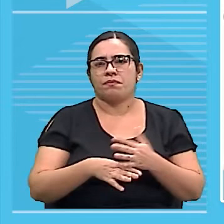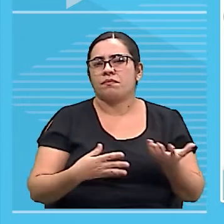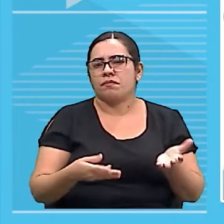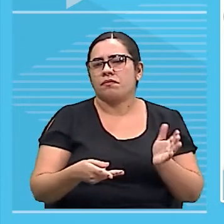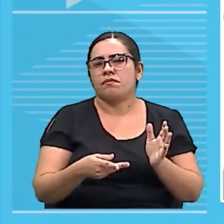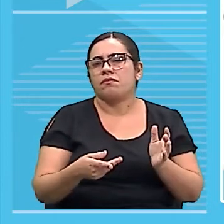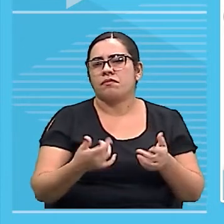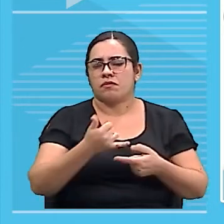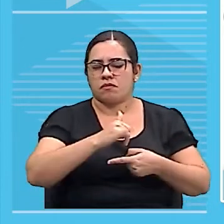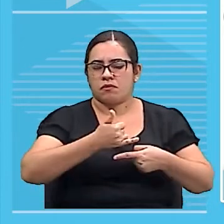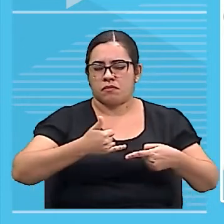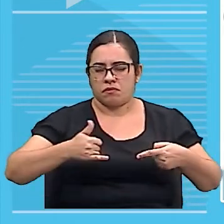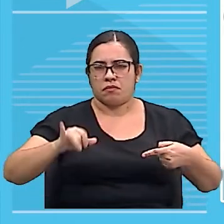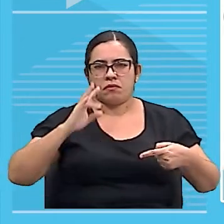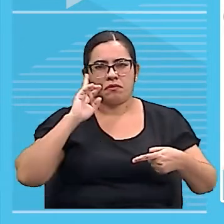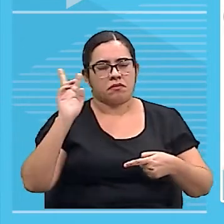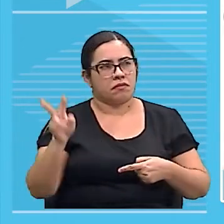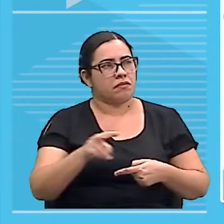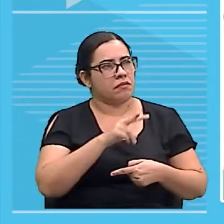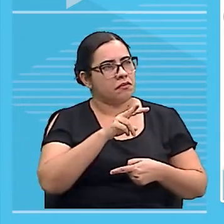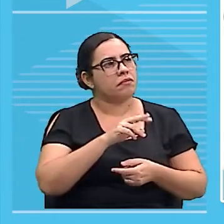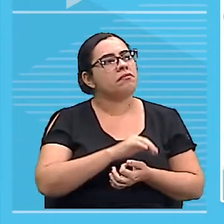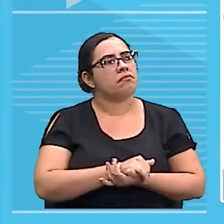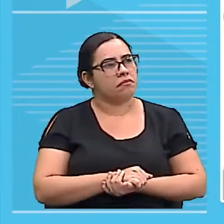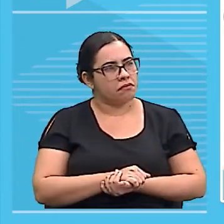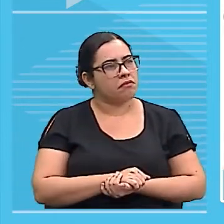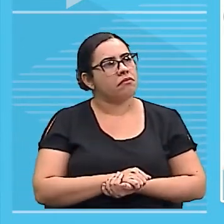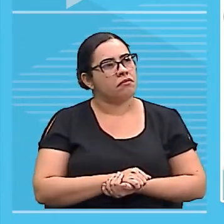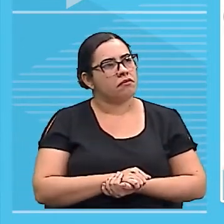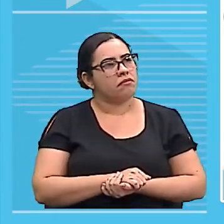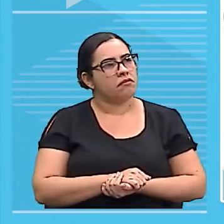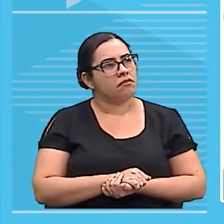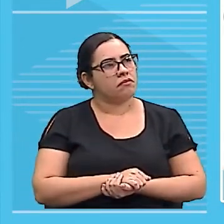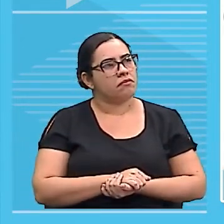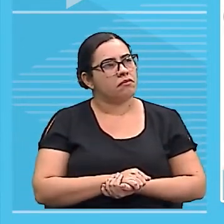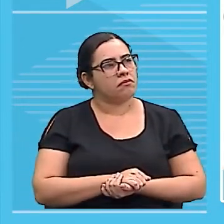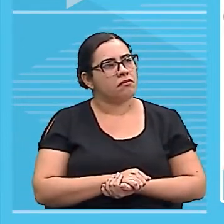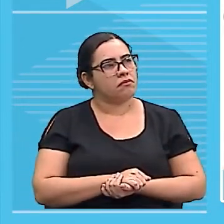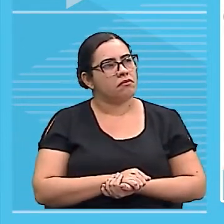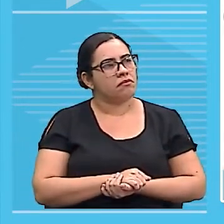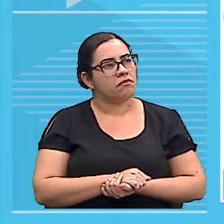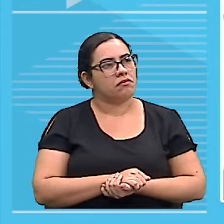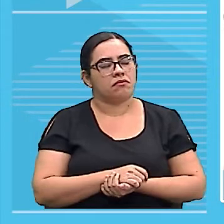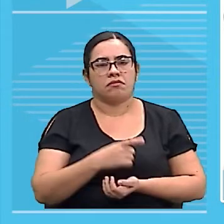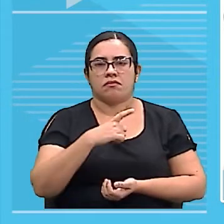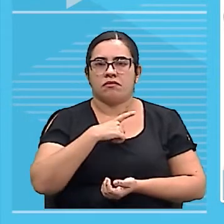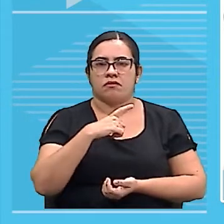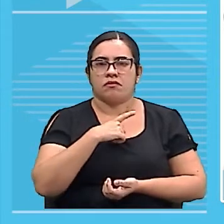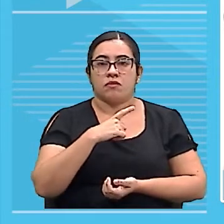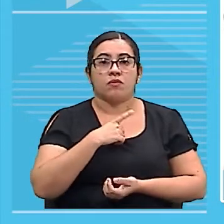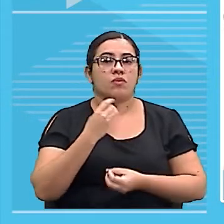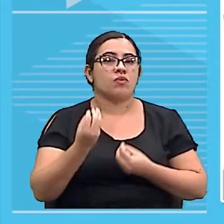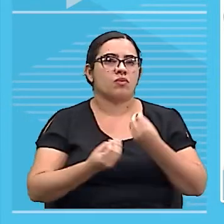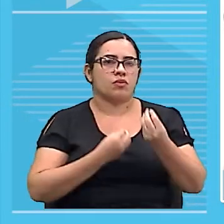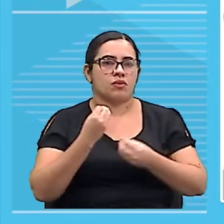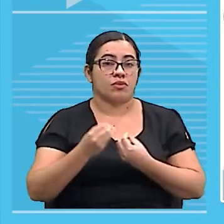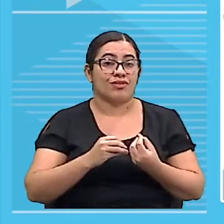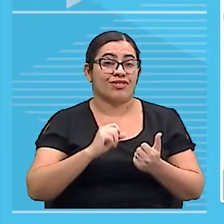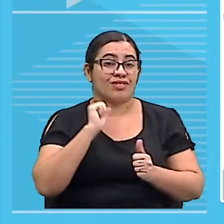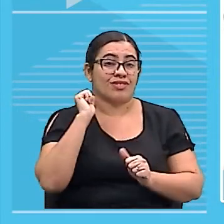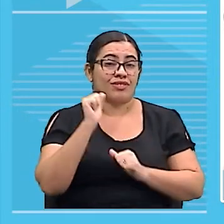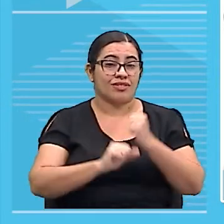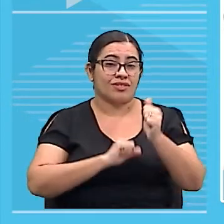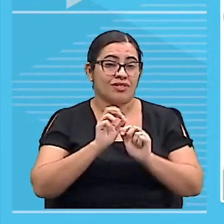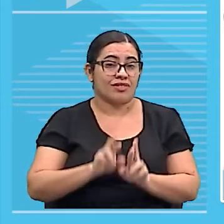a seguir e olha aí eu tenho há uma diferença de